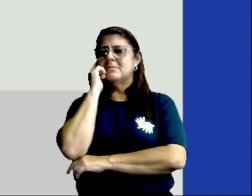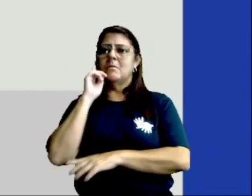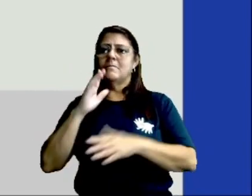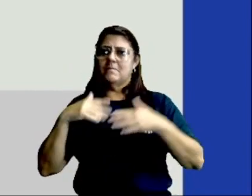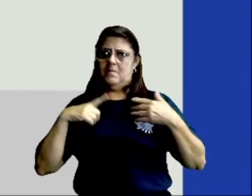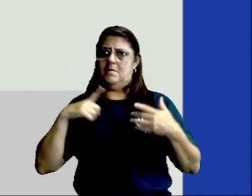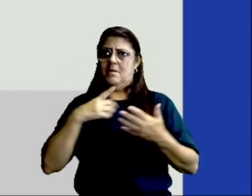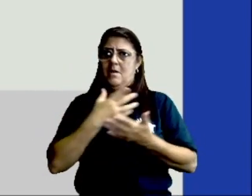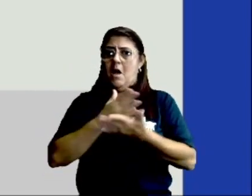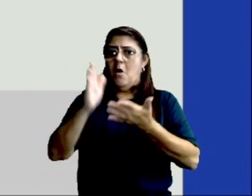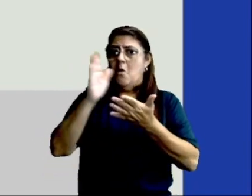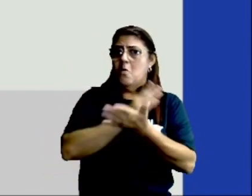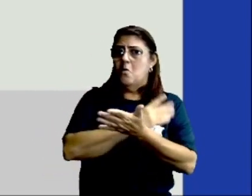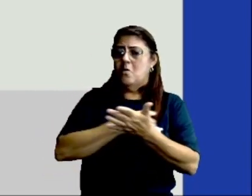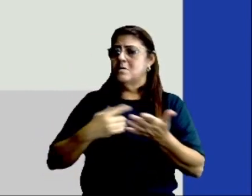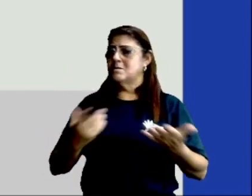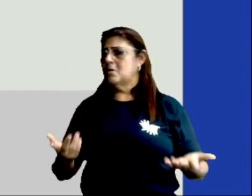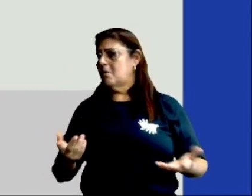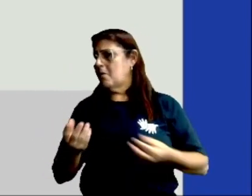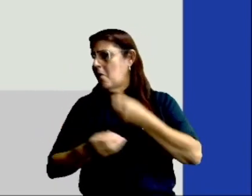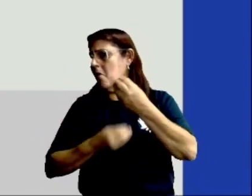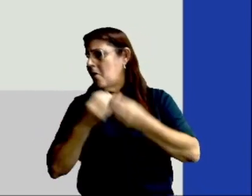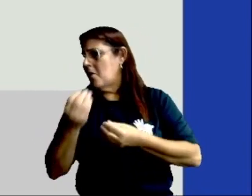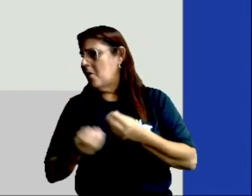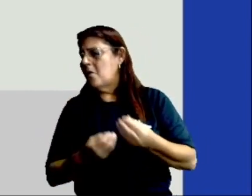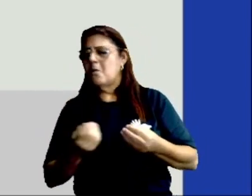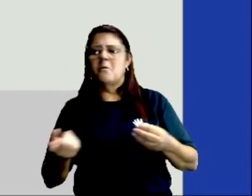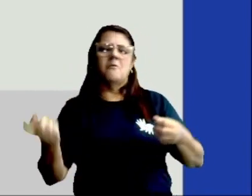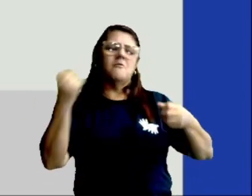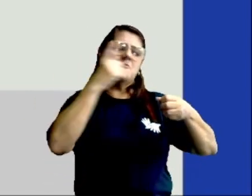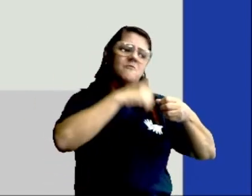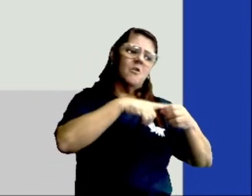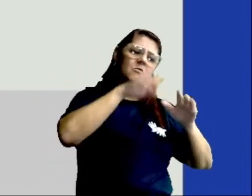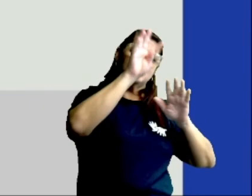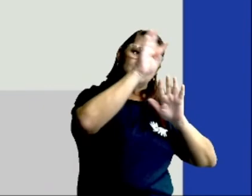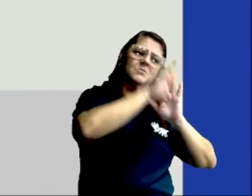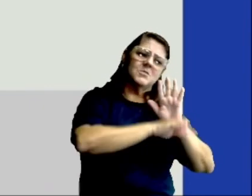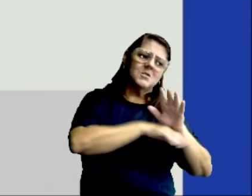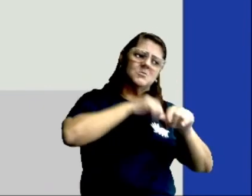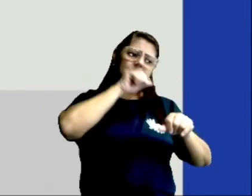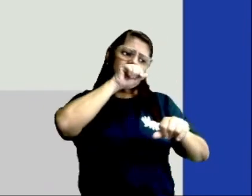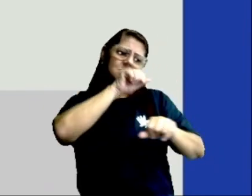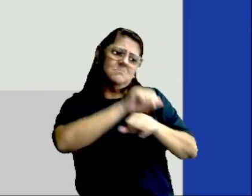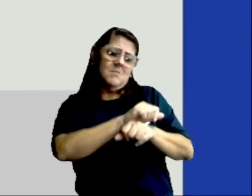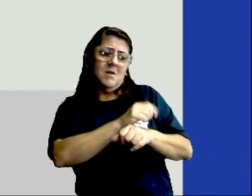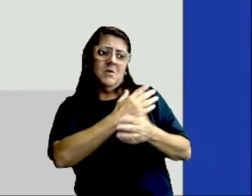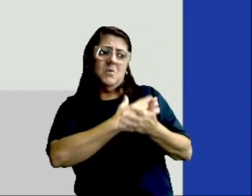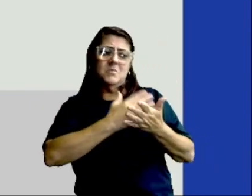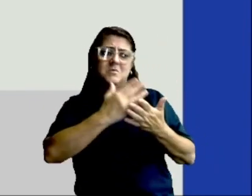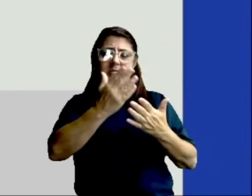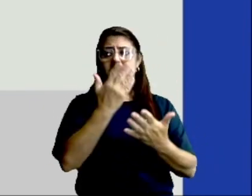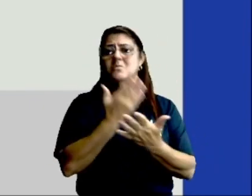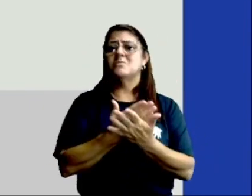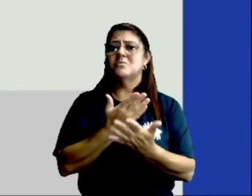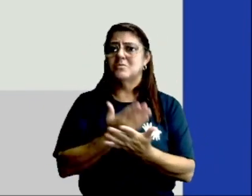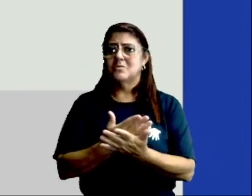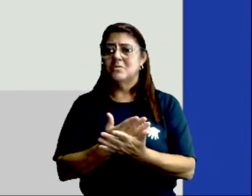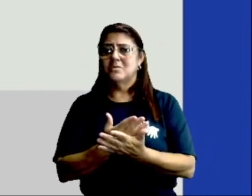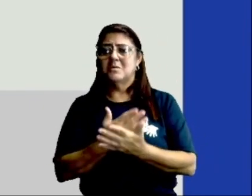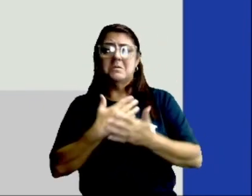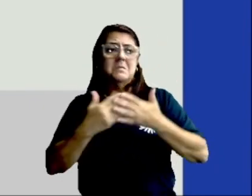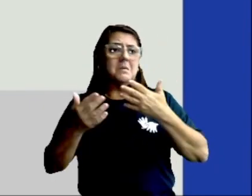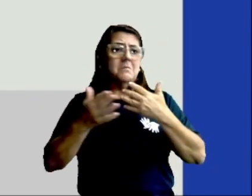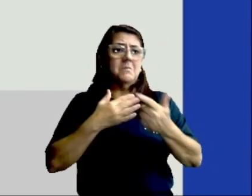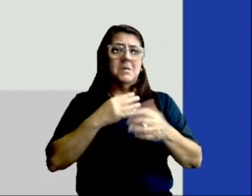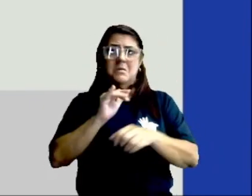algumas questões onde você pode voltar ao texto, pode dar pausas, continuar seu estudo, independente desse vídeo,